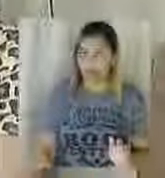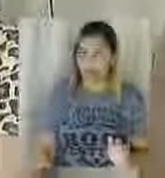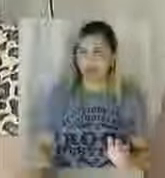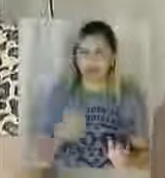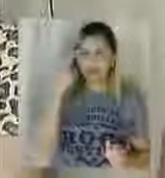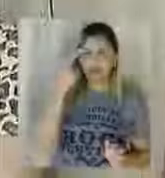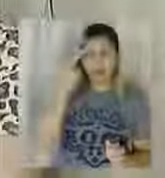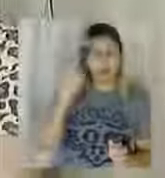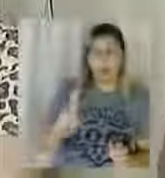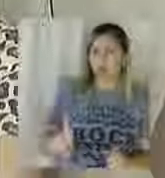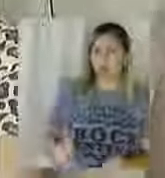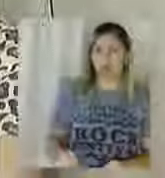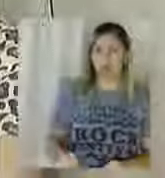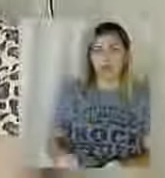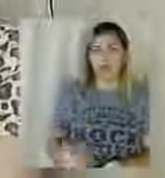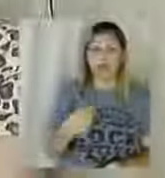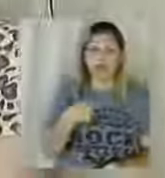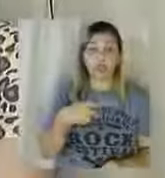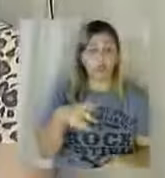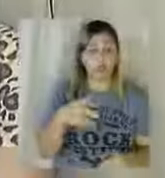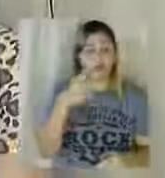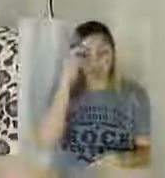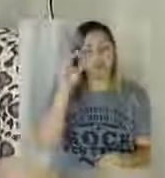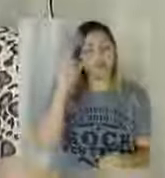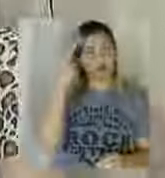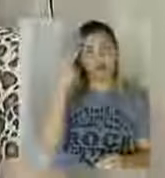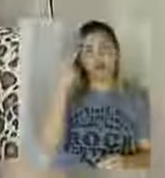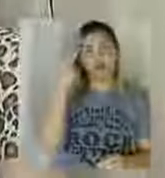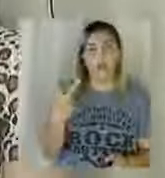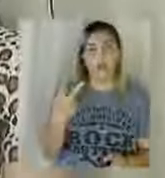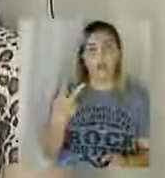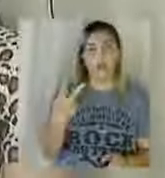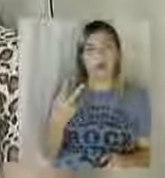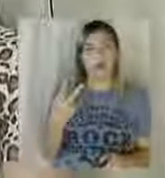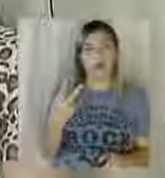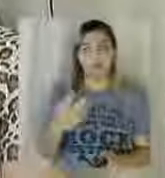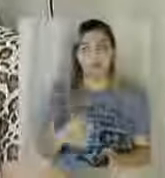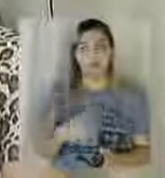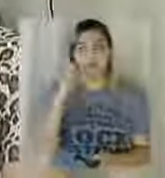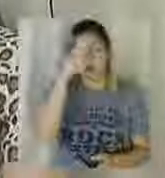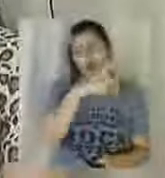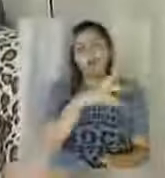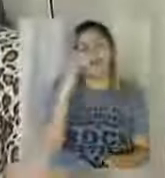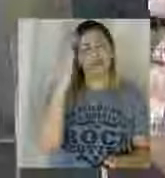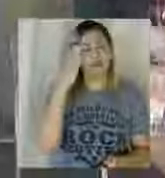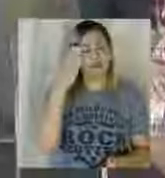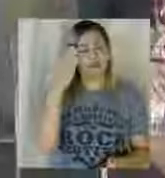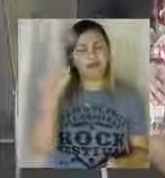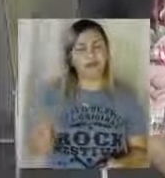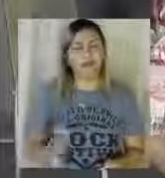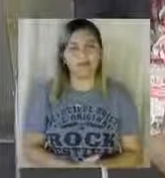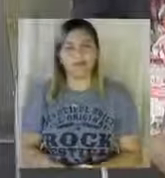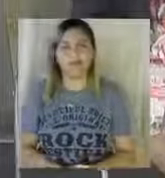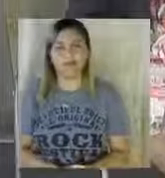normal. Eu sou uma pessoa normal. É difícil de entender. Normal e